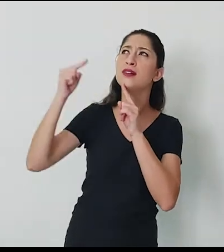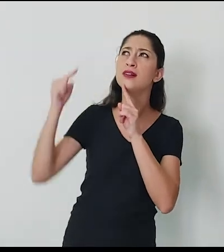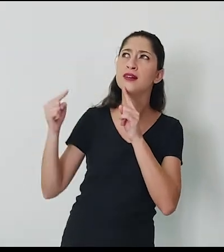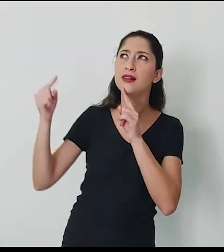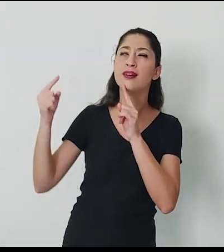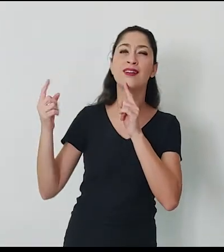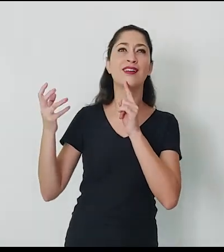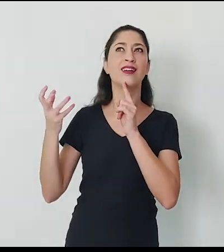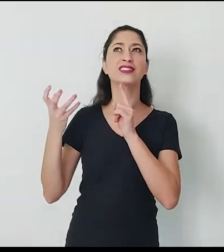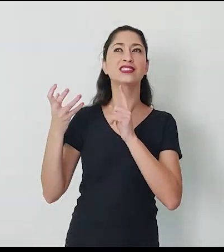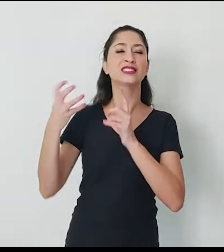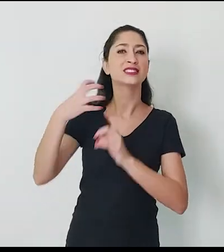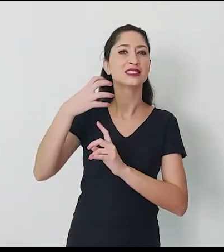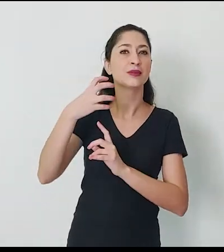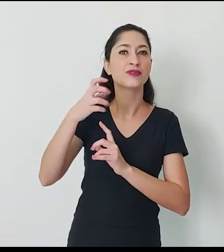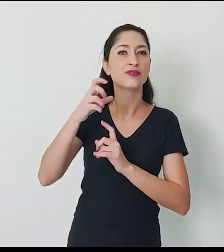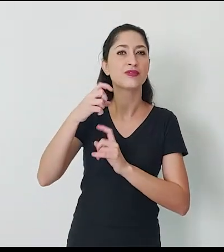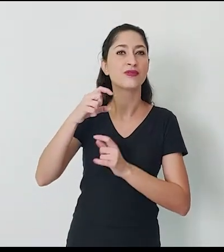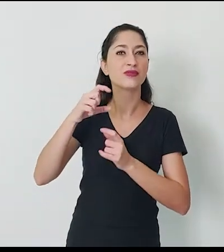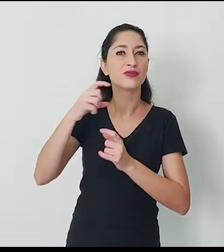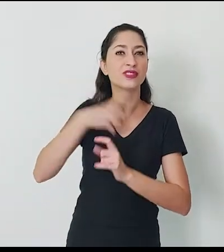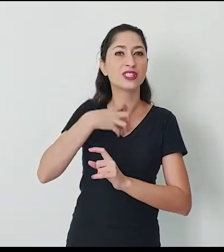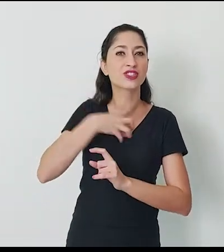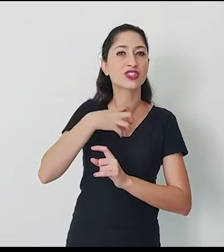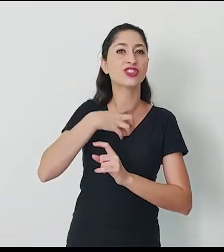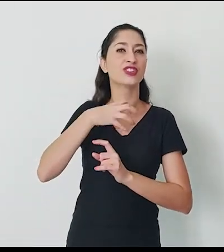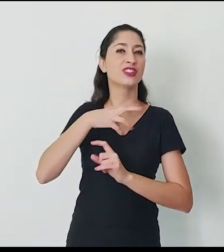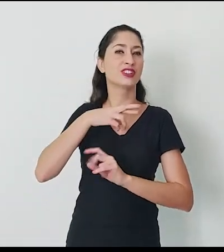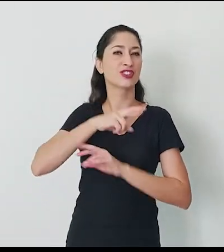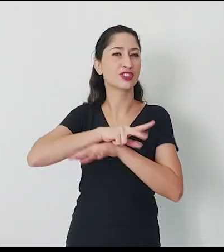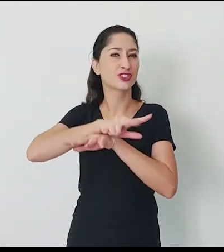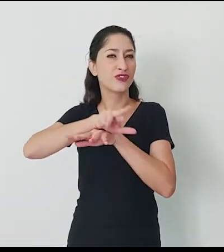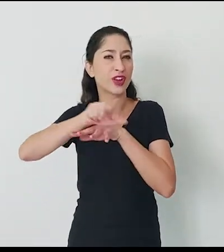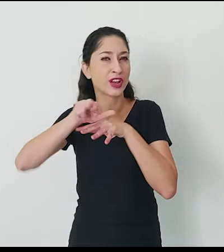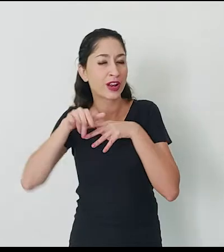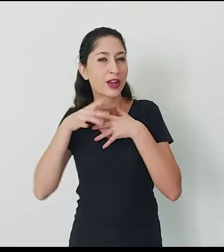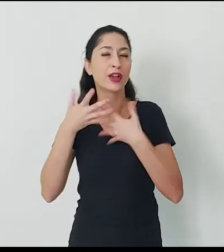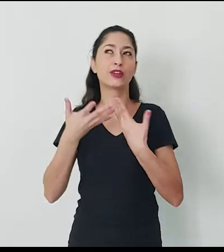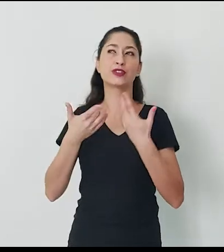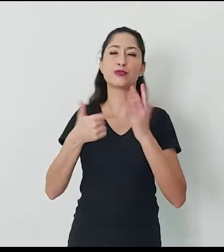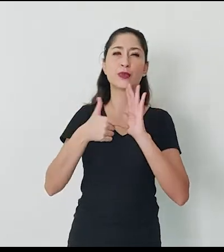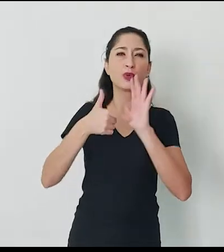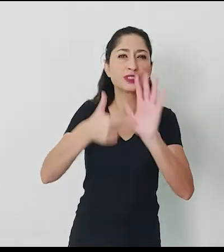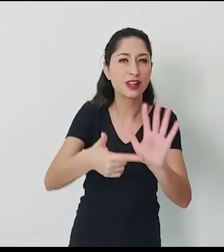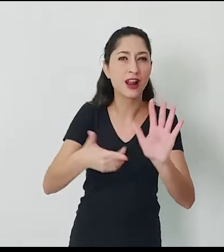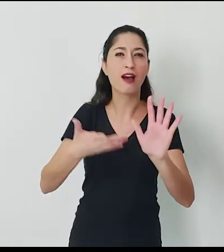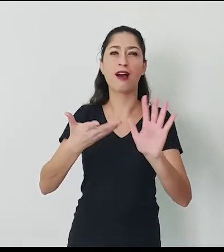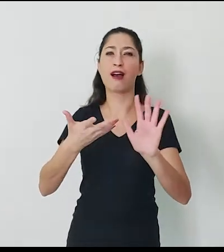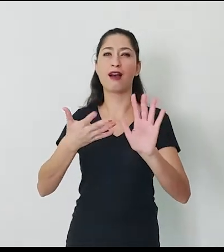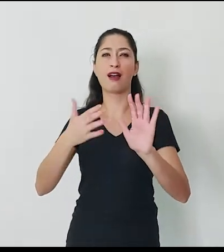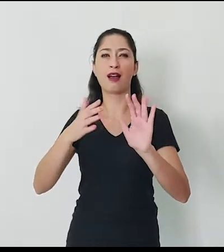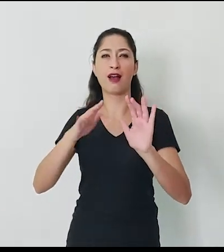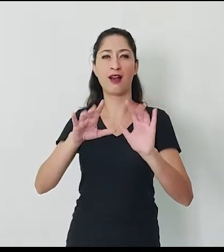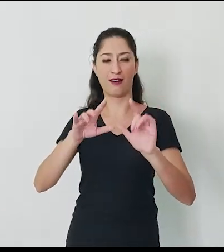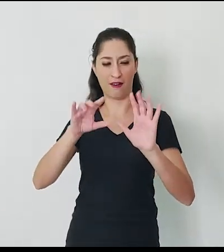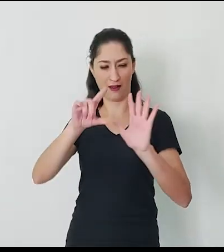da sua frase, né, querendo causar um impacto, um efeito diferente dentro de cada